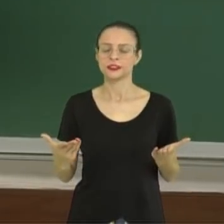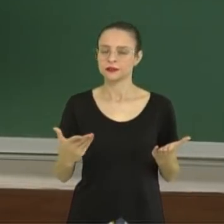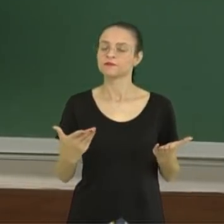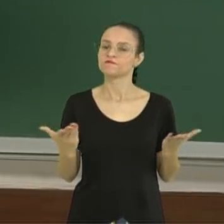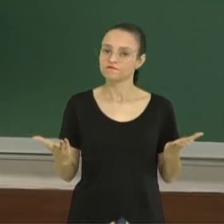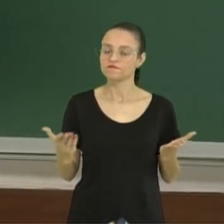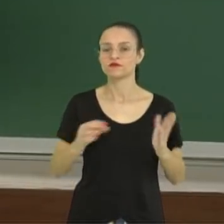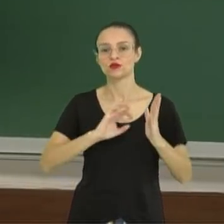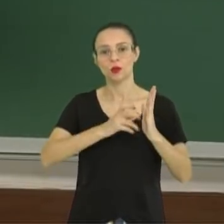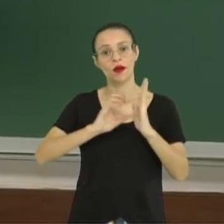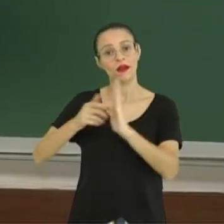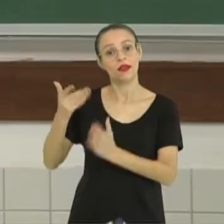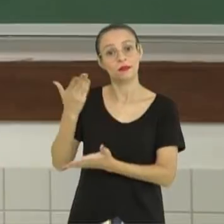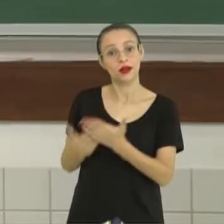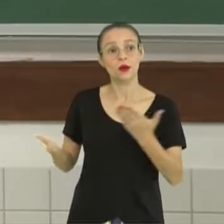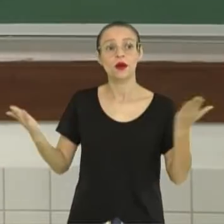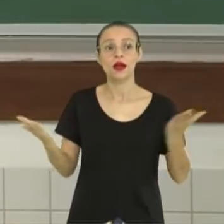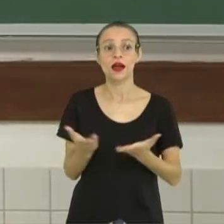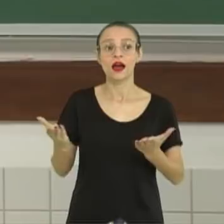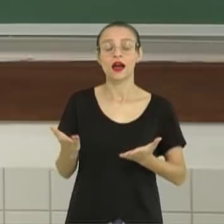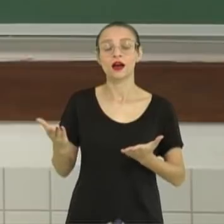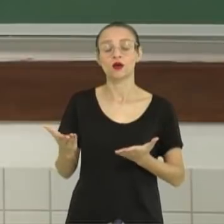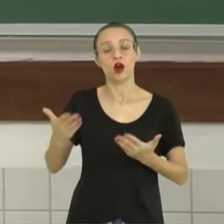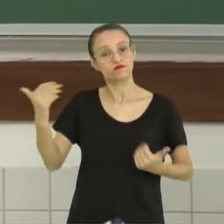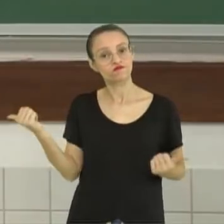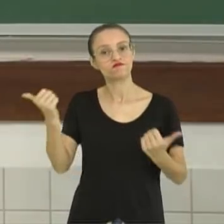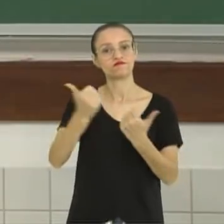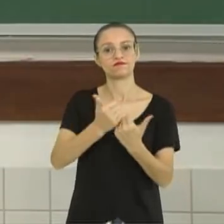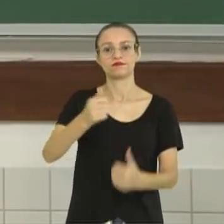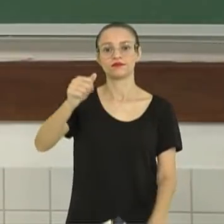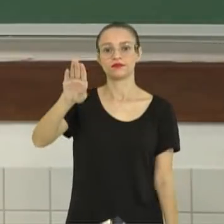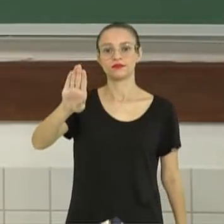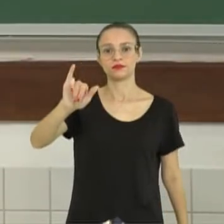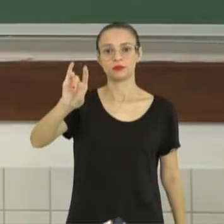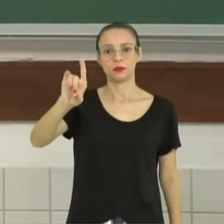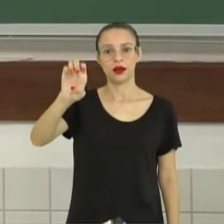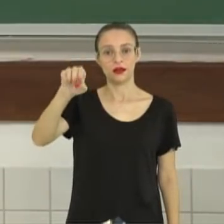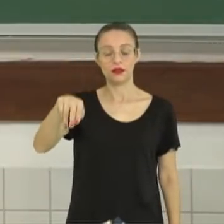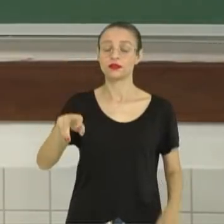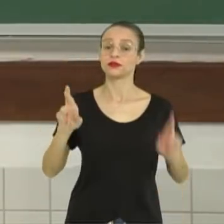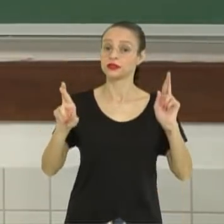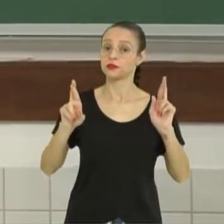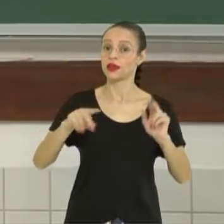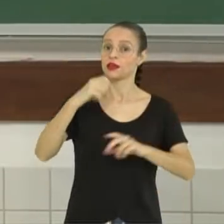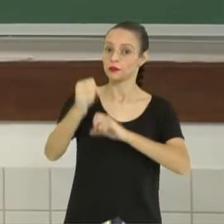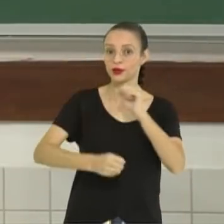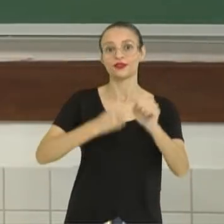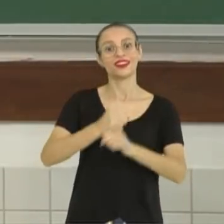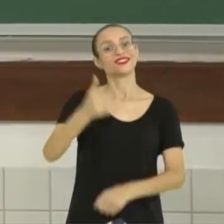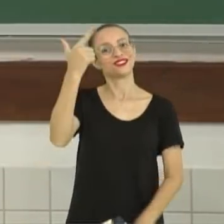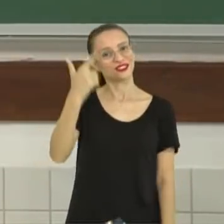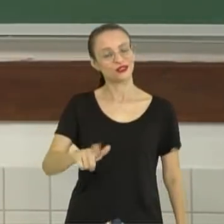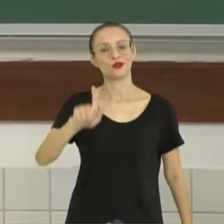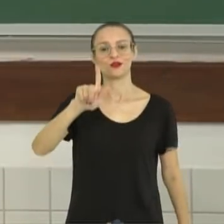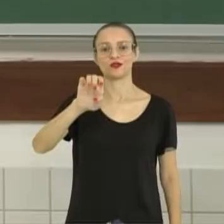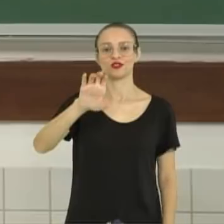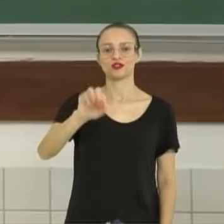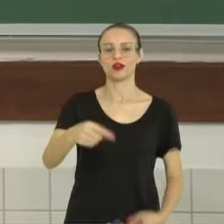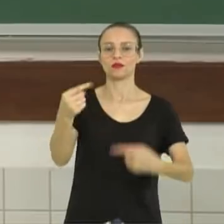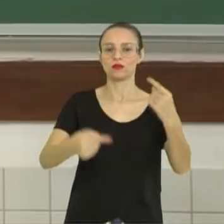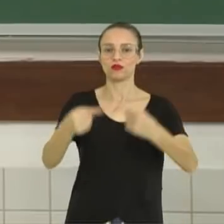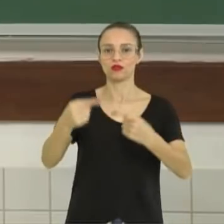e democratas, ele saiu perdendo, agora assumiu o John Biden, né? E espera-se aí para o ano que vem mais uma mudança, para o ano de 2021, mais